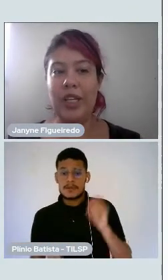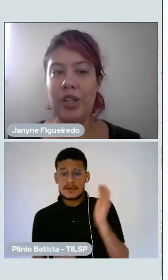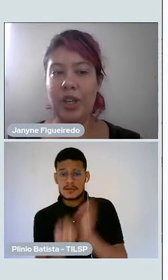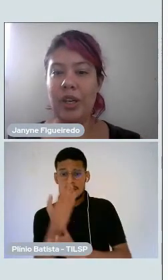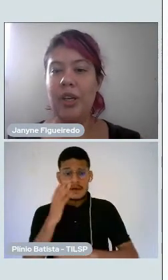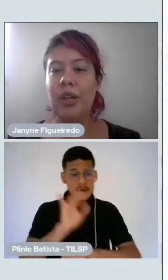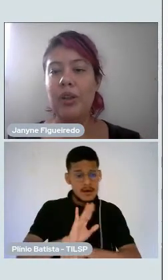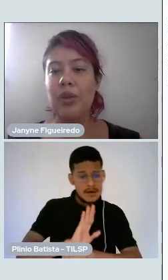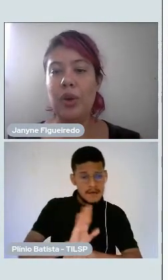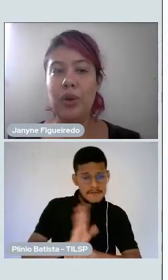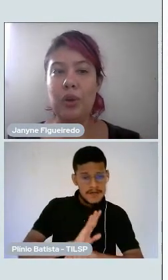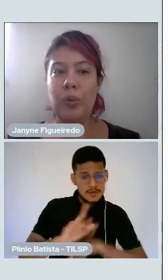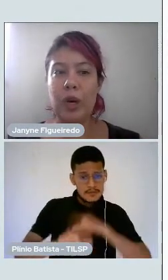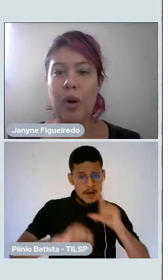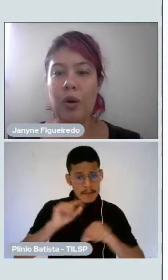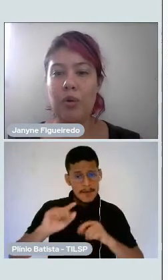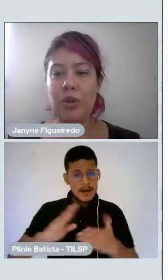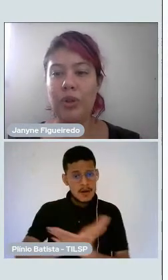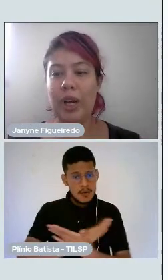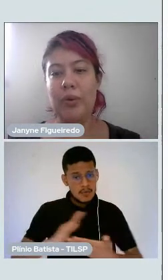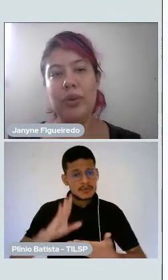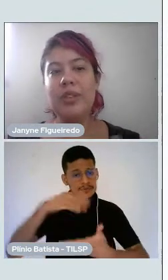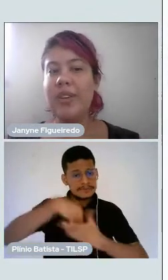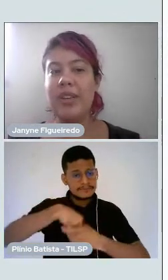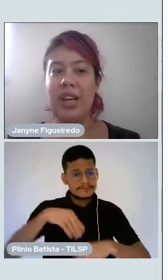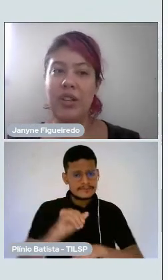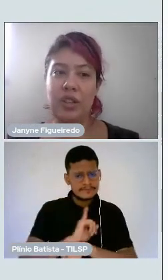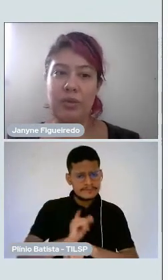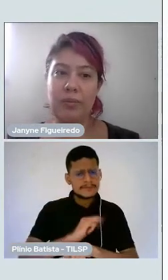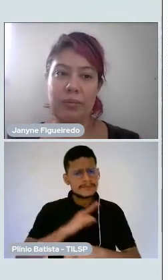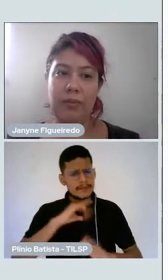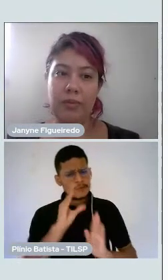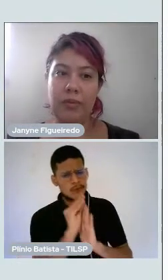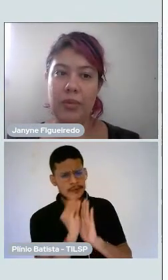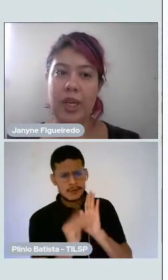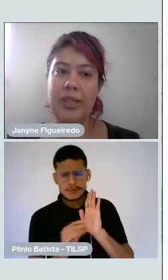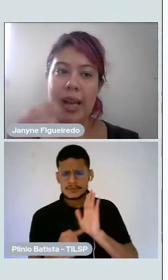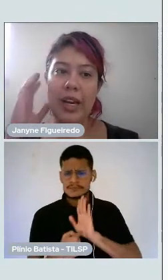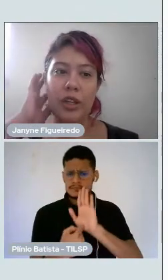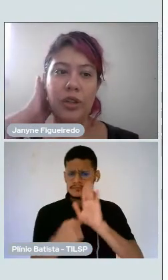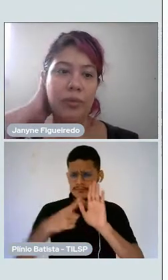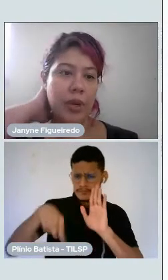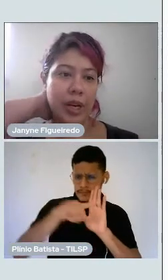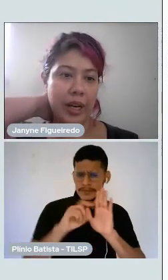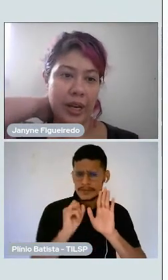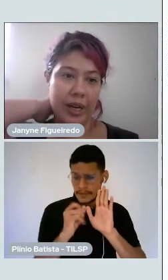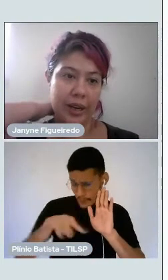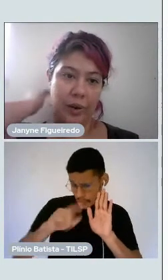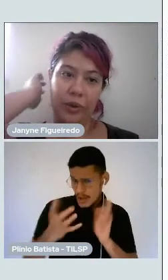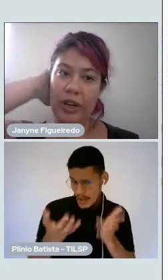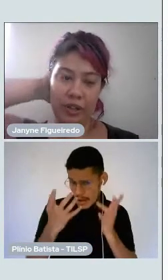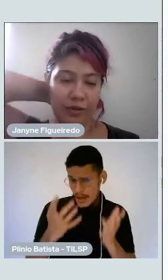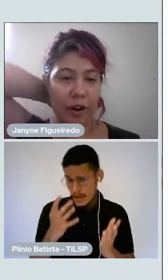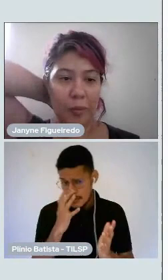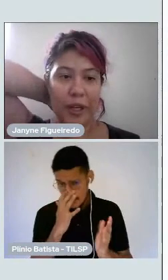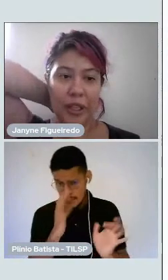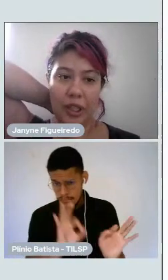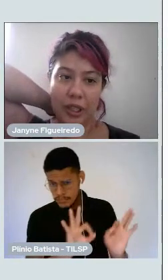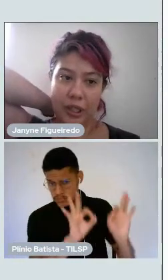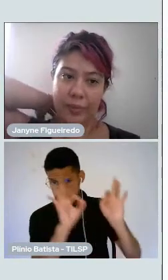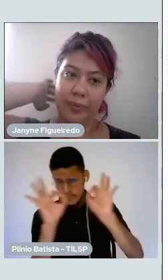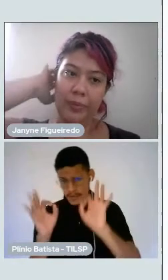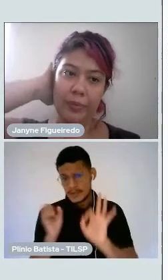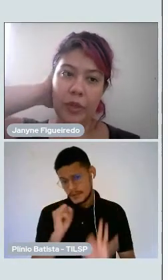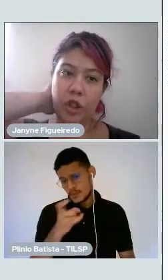fazer uma playlist no YouTube com alguns conteúdos, se vocês quiserem outras